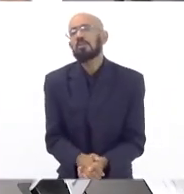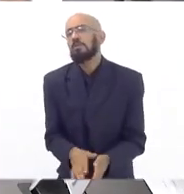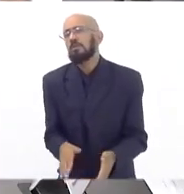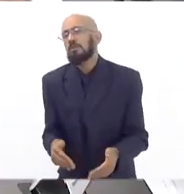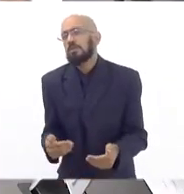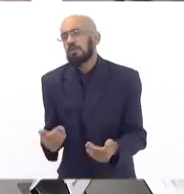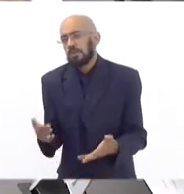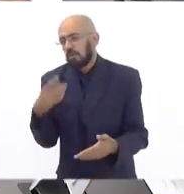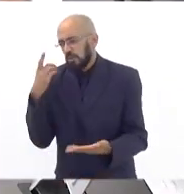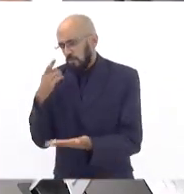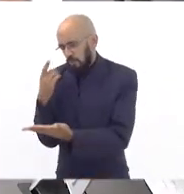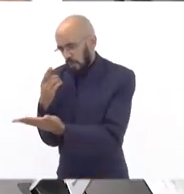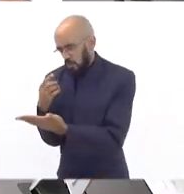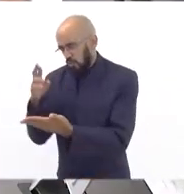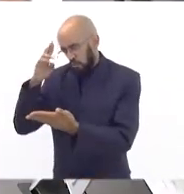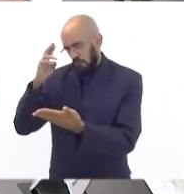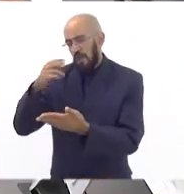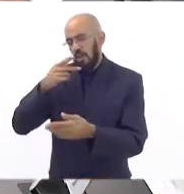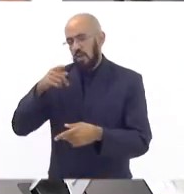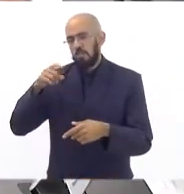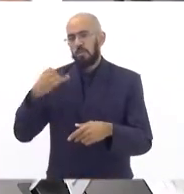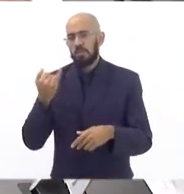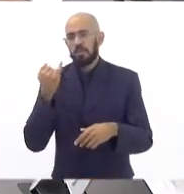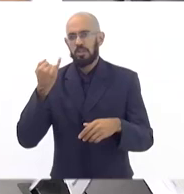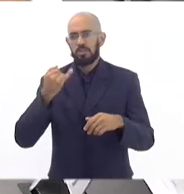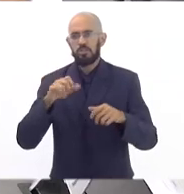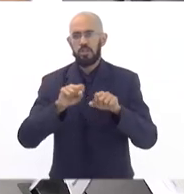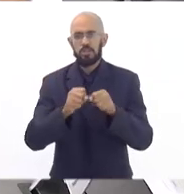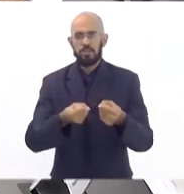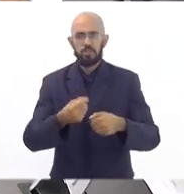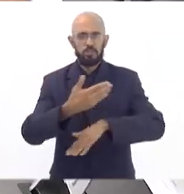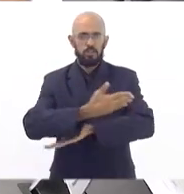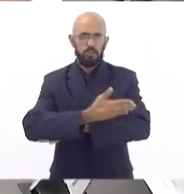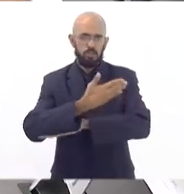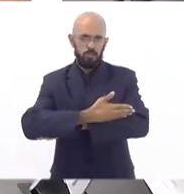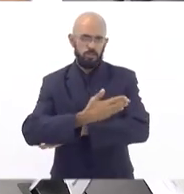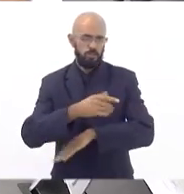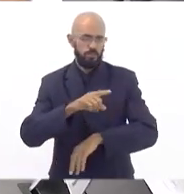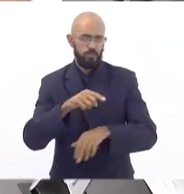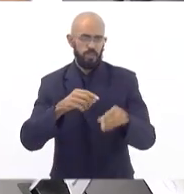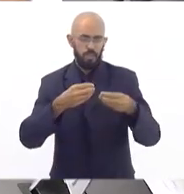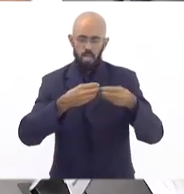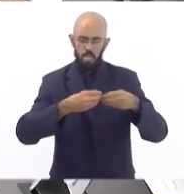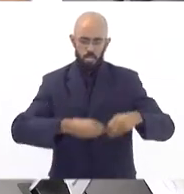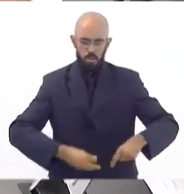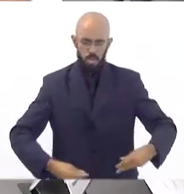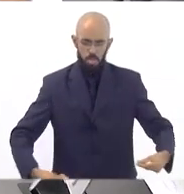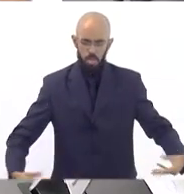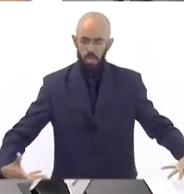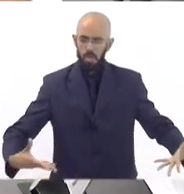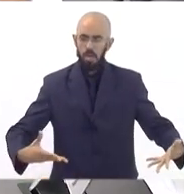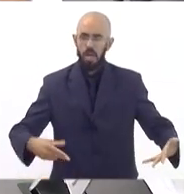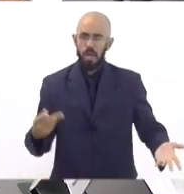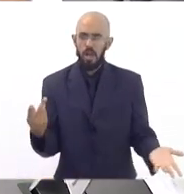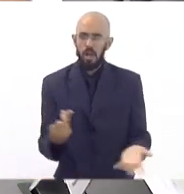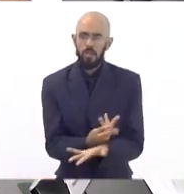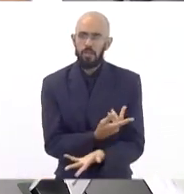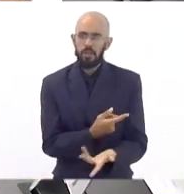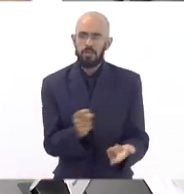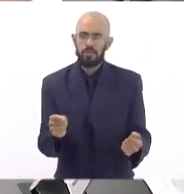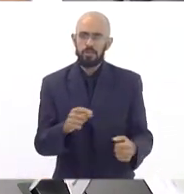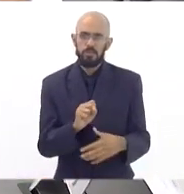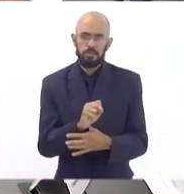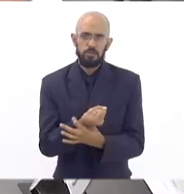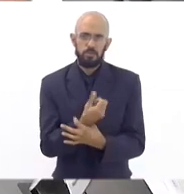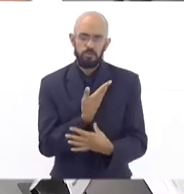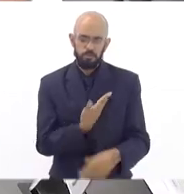Deputado que o senhor falou é importante a questão das janelas quebradas a degradação ela atua diretamente na segurança